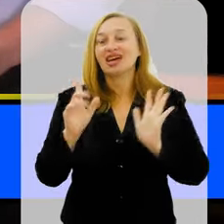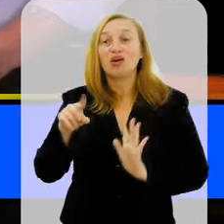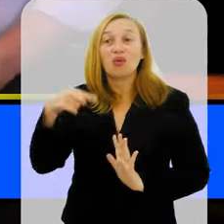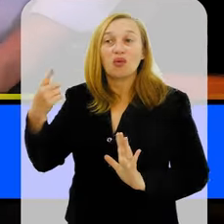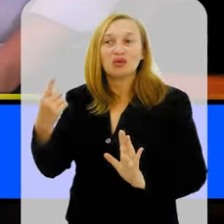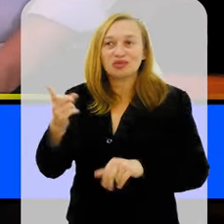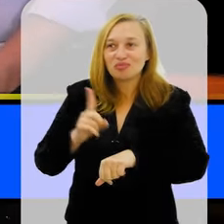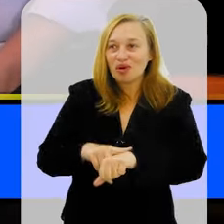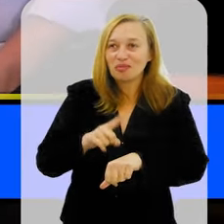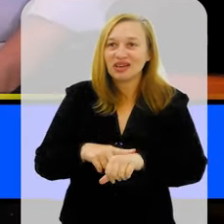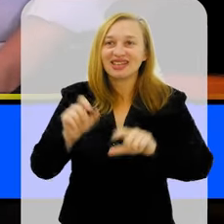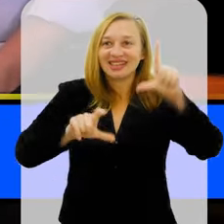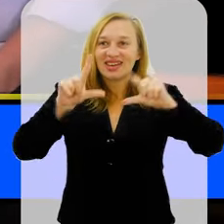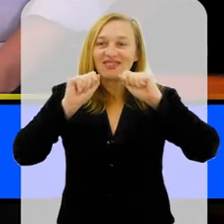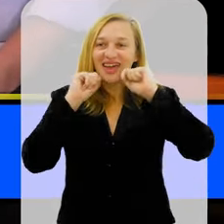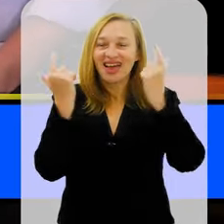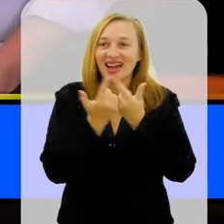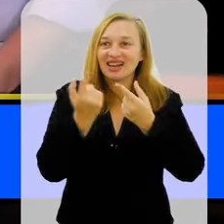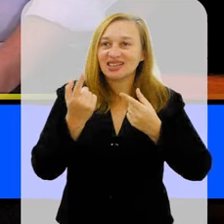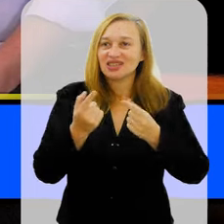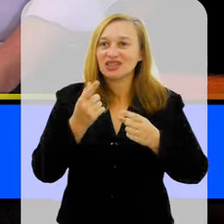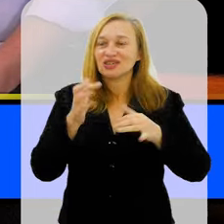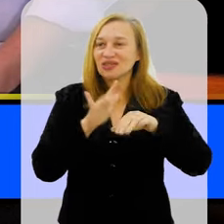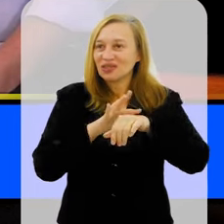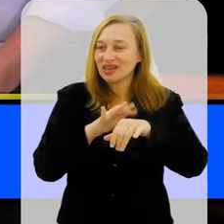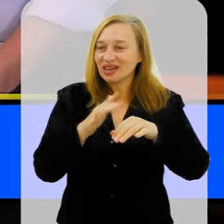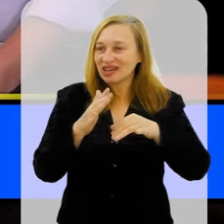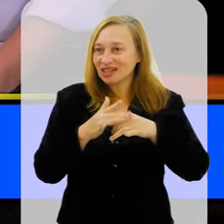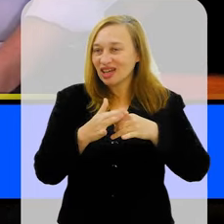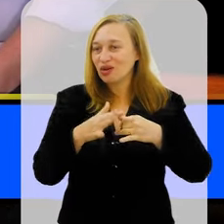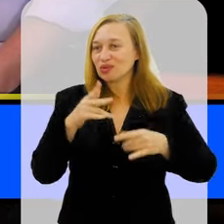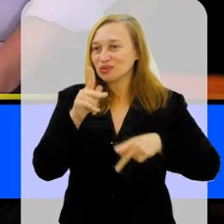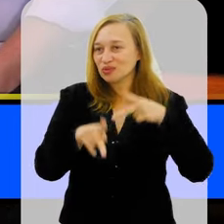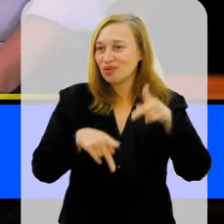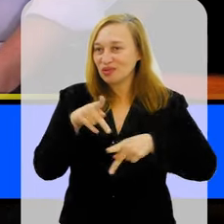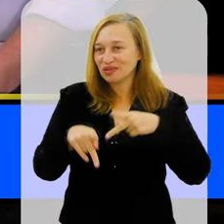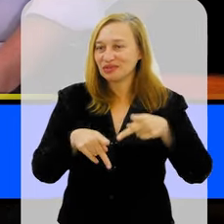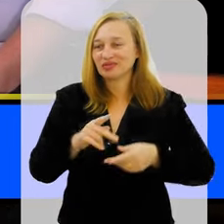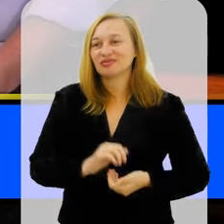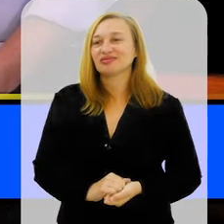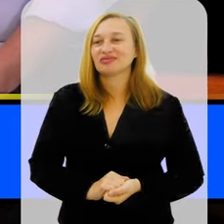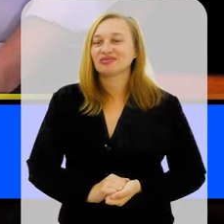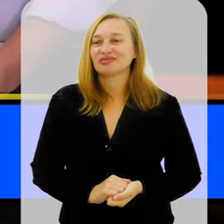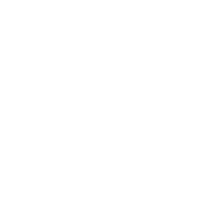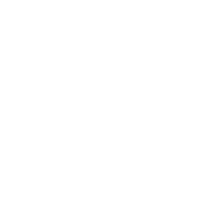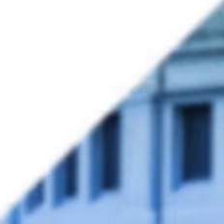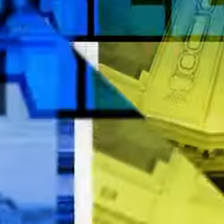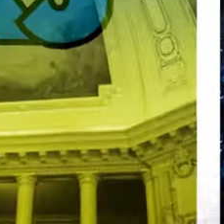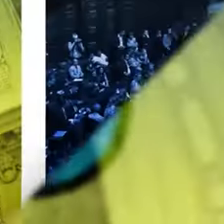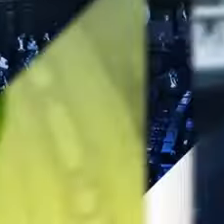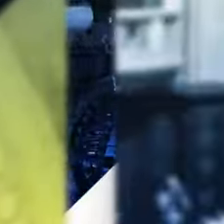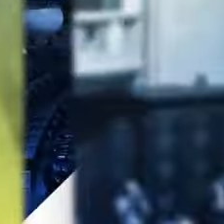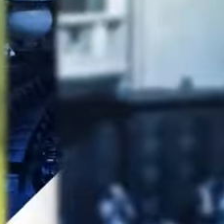Alerj pelas nossas redes sociais. Até o nosso próximo encontro, TV Alerj, o canal do povo.